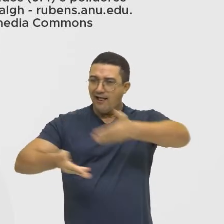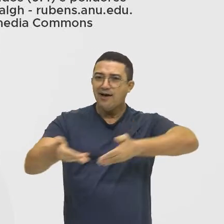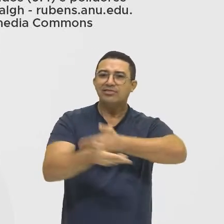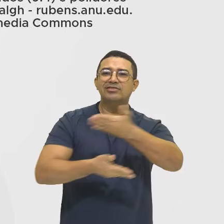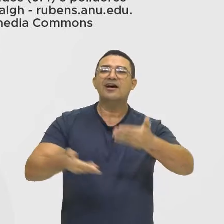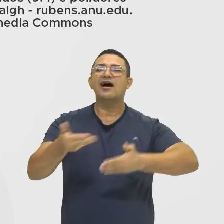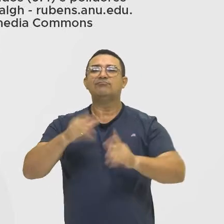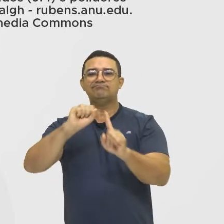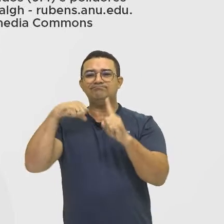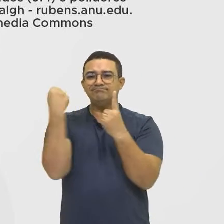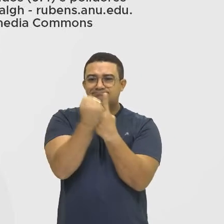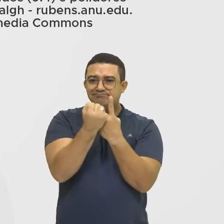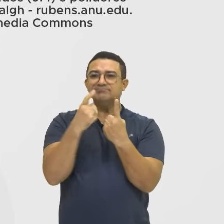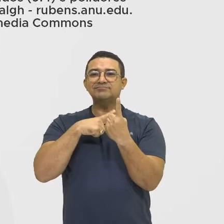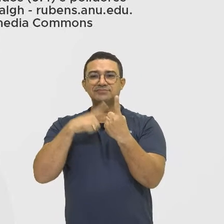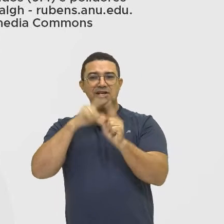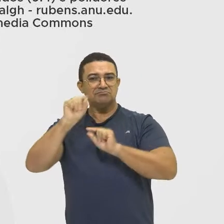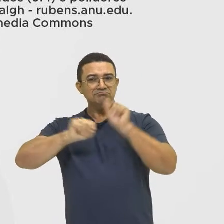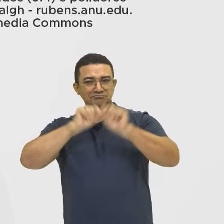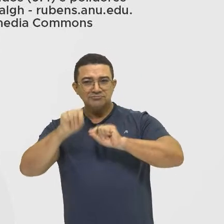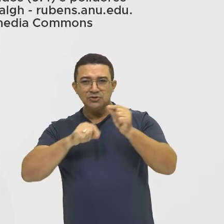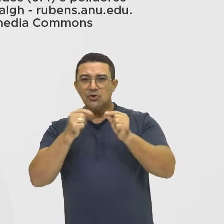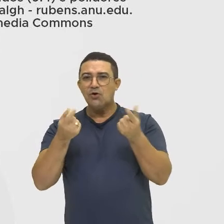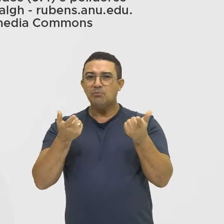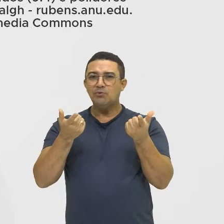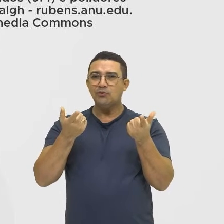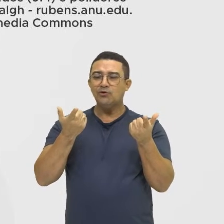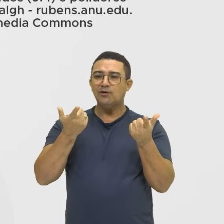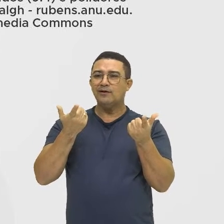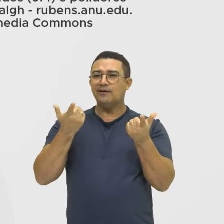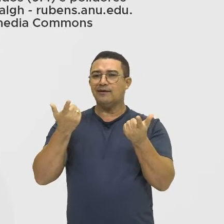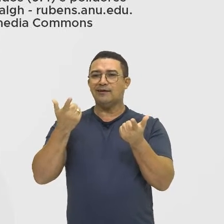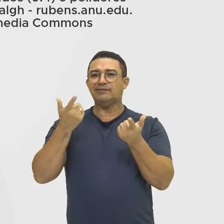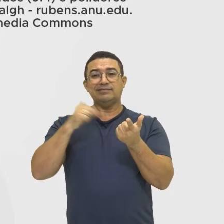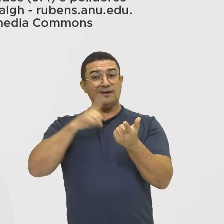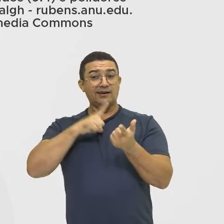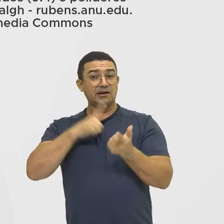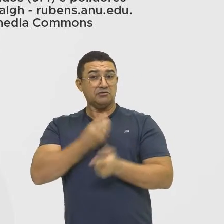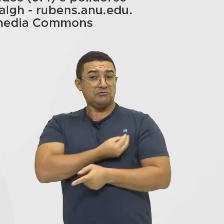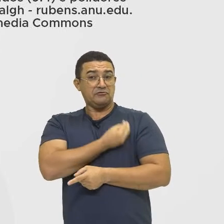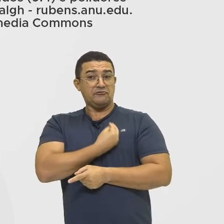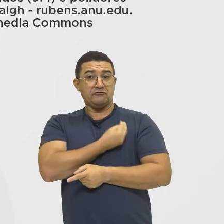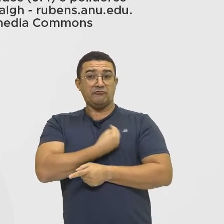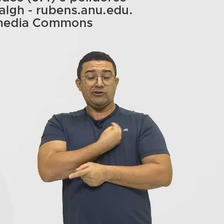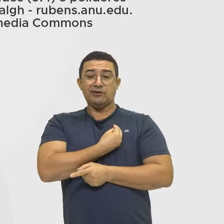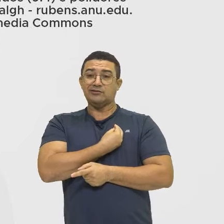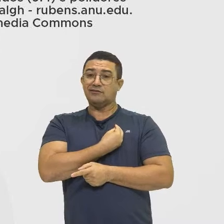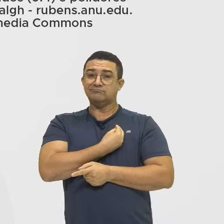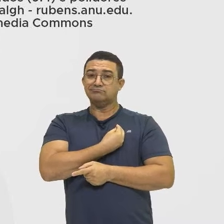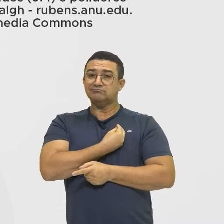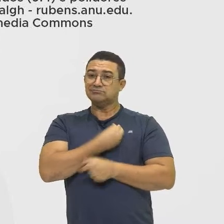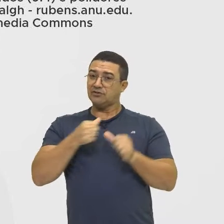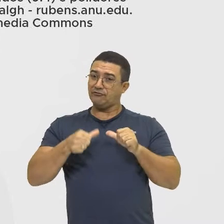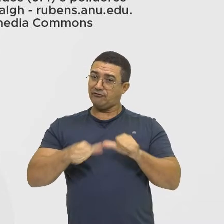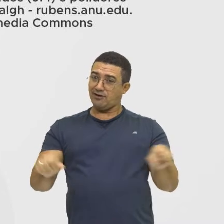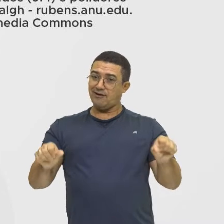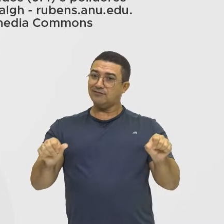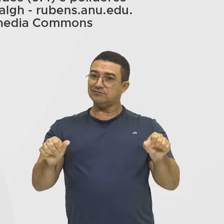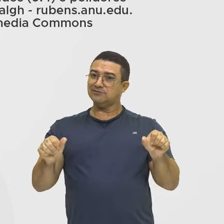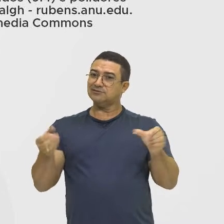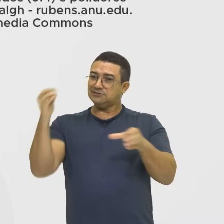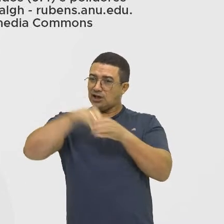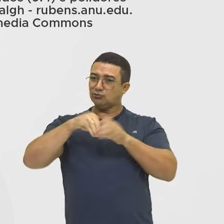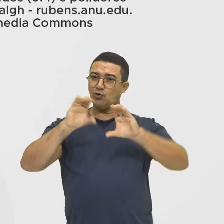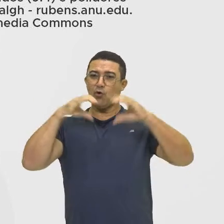um mecanismo de ter, vamos dizer, uma vida mais localizada, criando as próprias mesmo